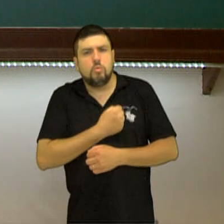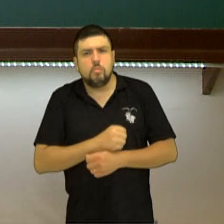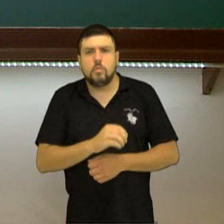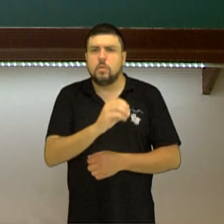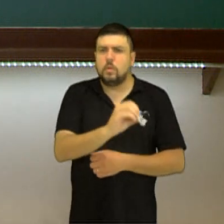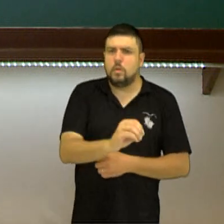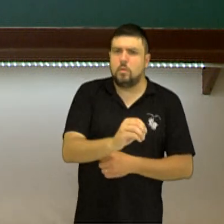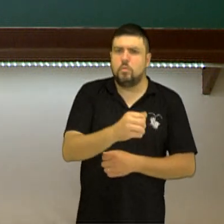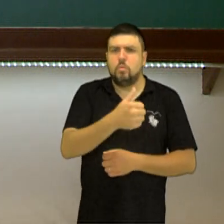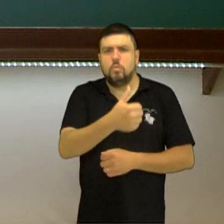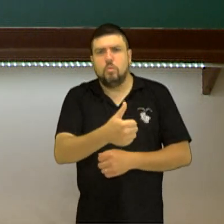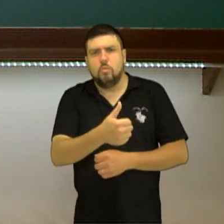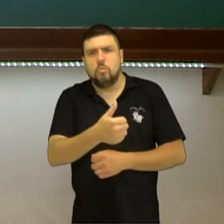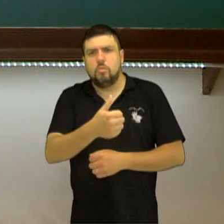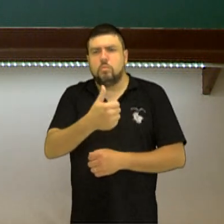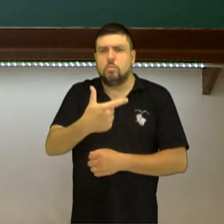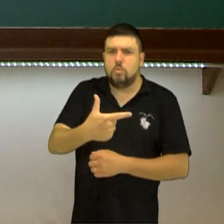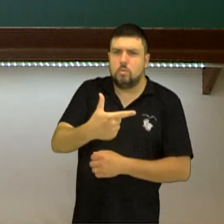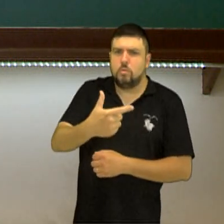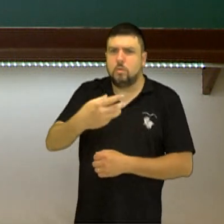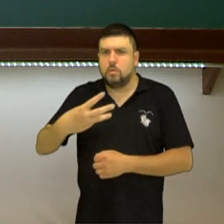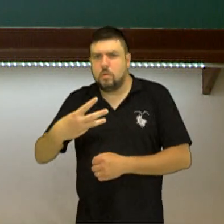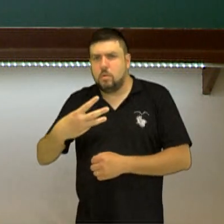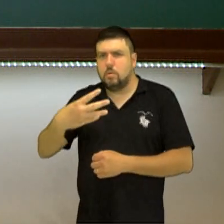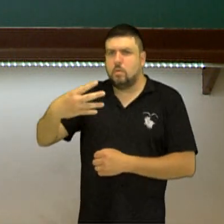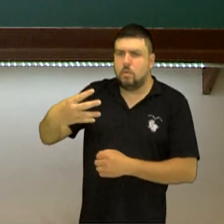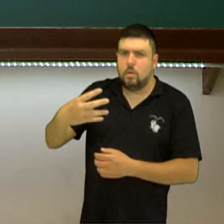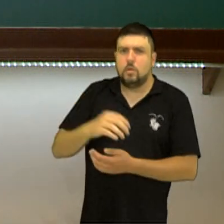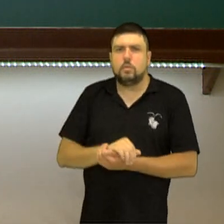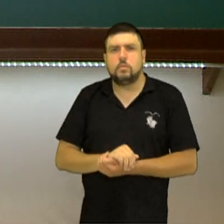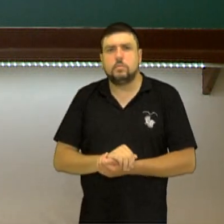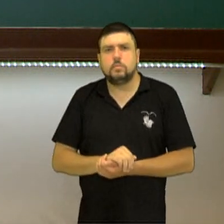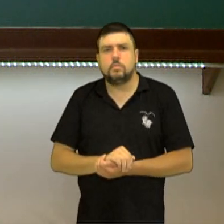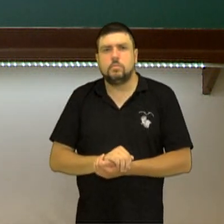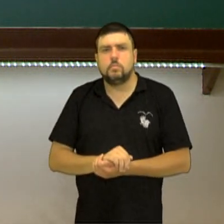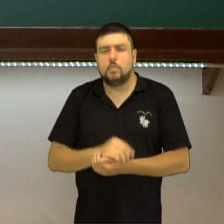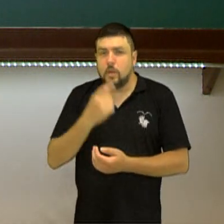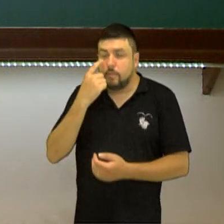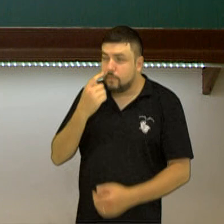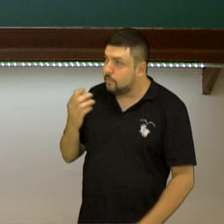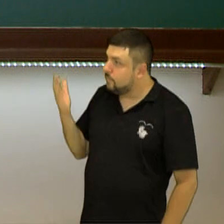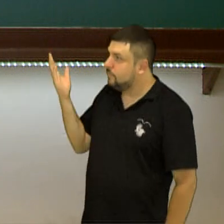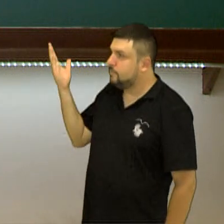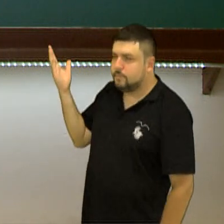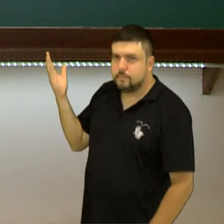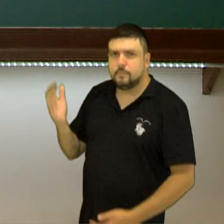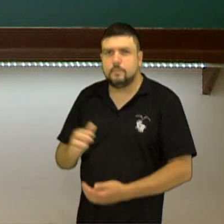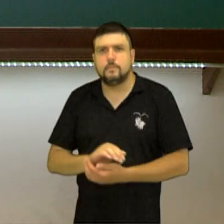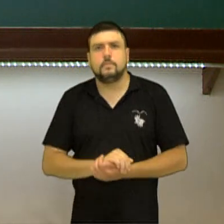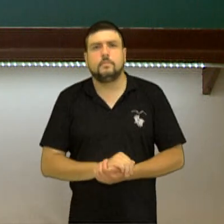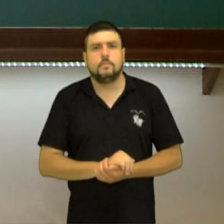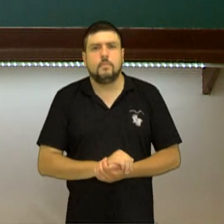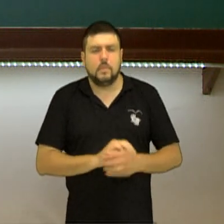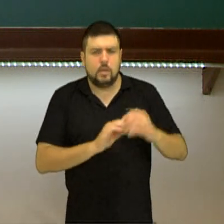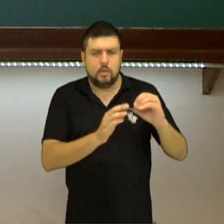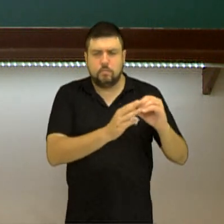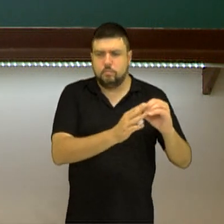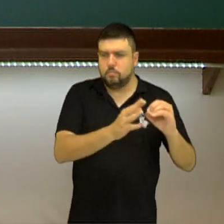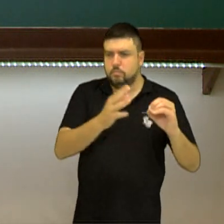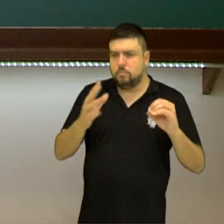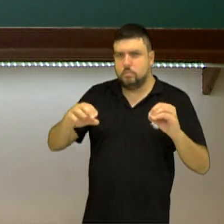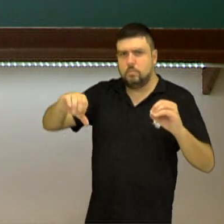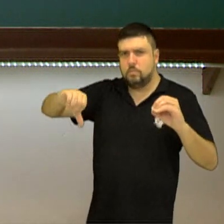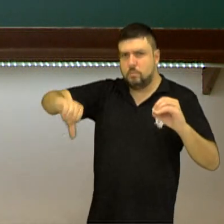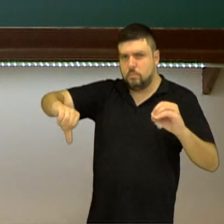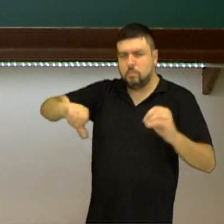8, 9. O número 100, por exemplo, é escrito com 3 algarismos, né? Se